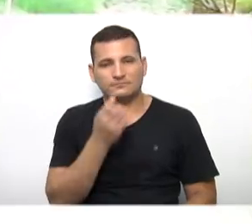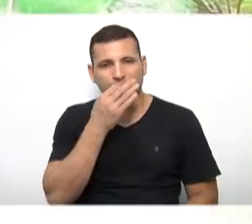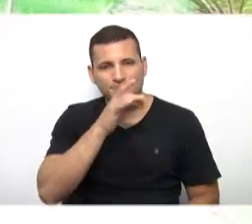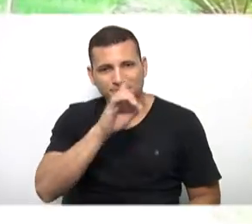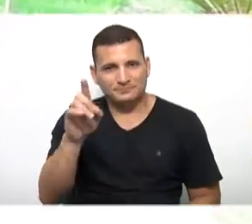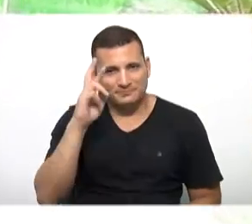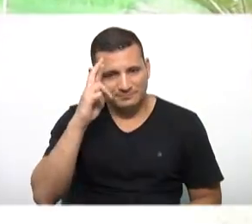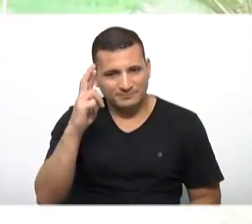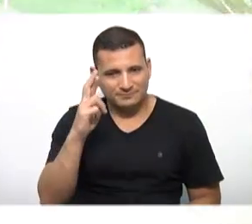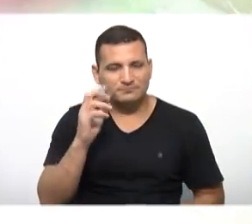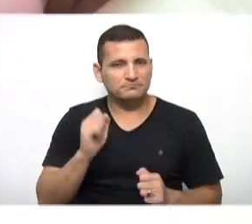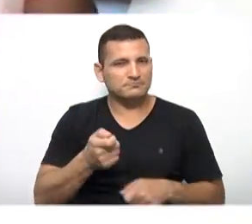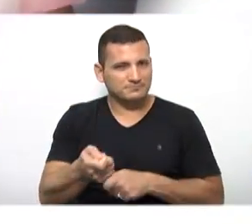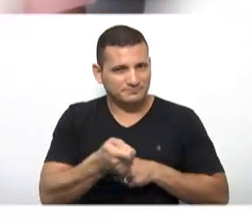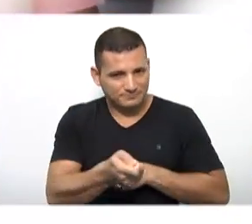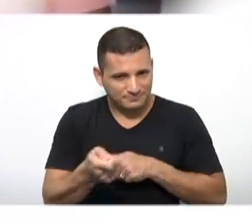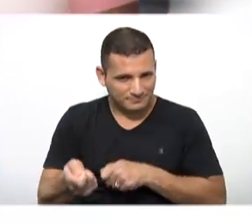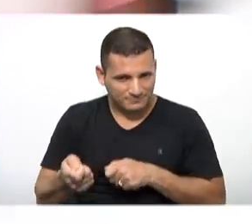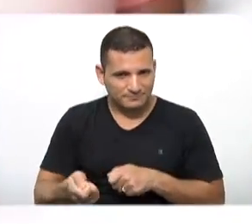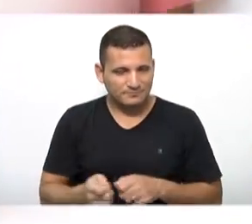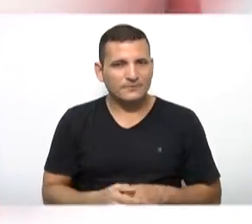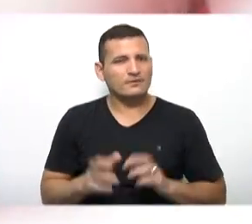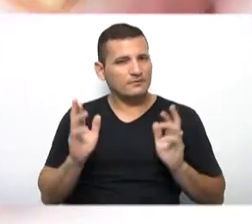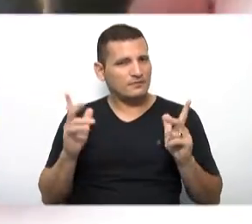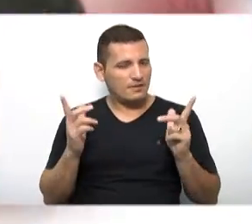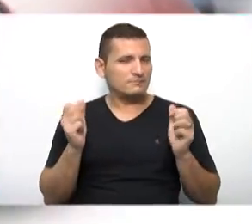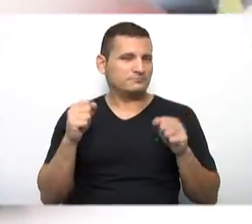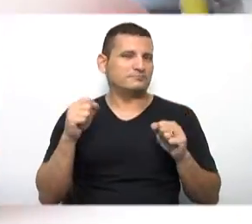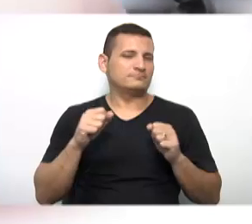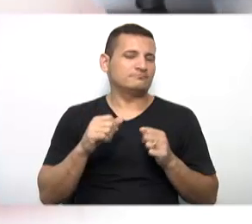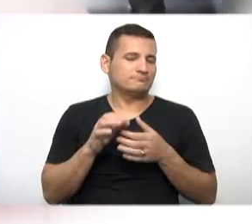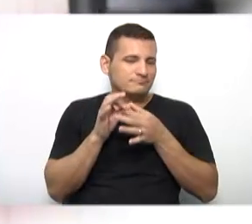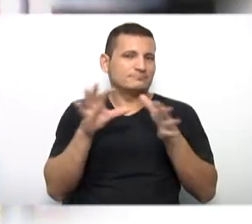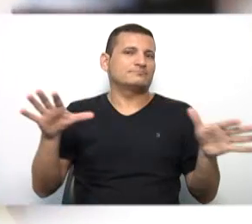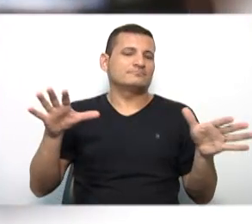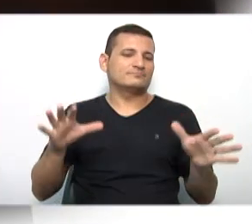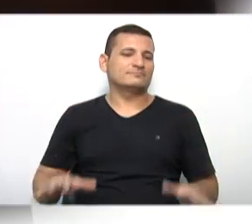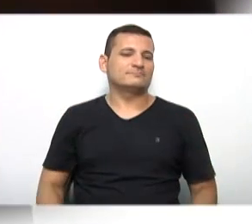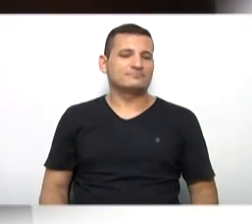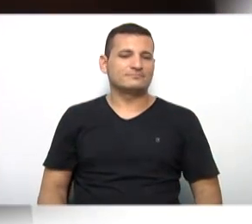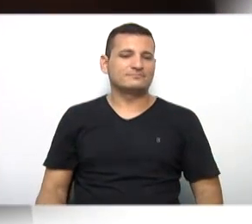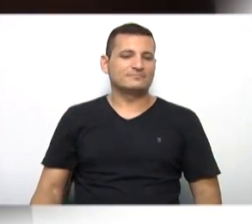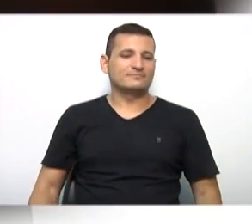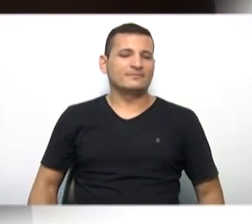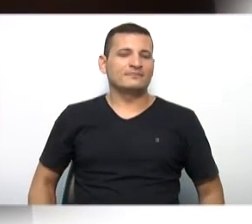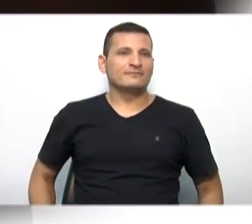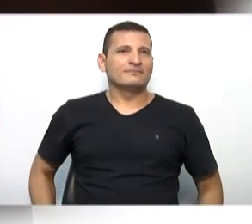Bom dia, chefe. Eu posso limpar a sala? Claro que sim, Maria. Fique à vontade.